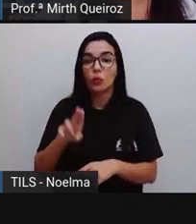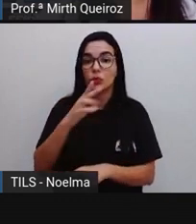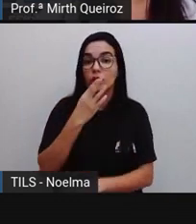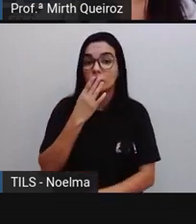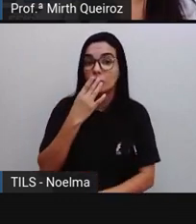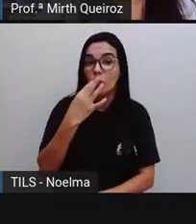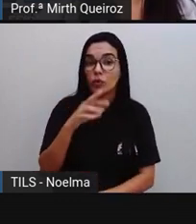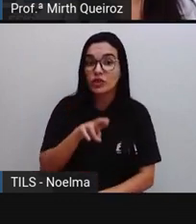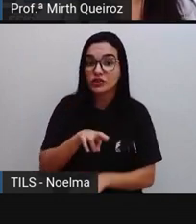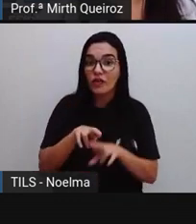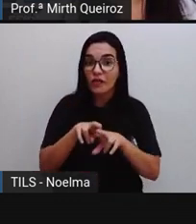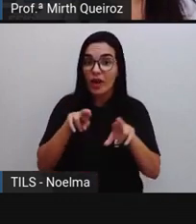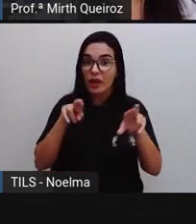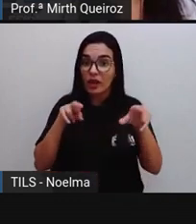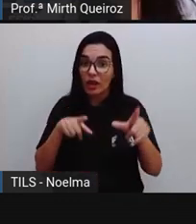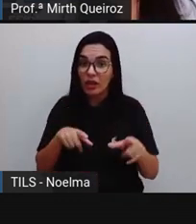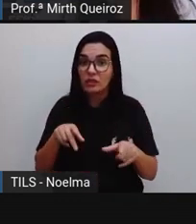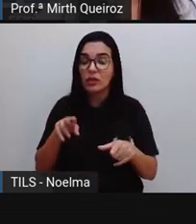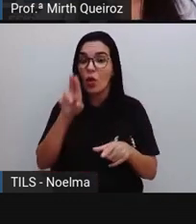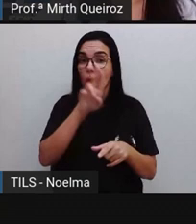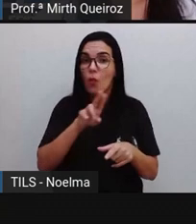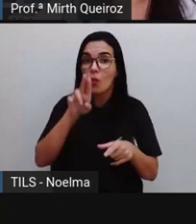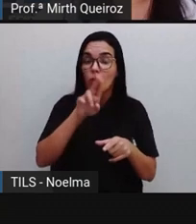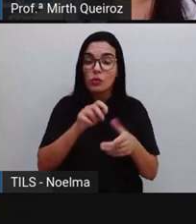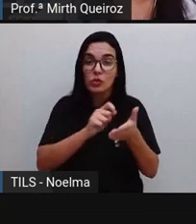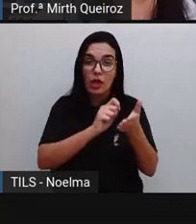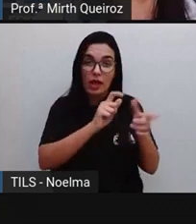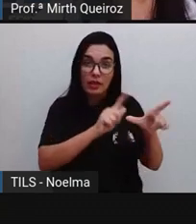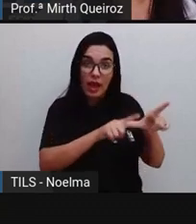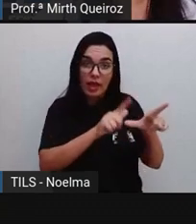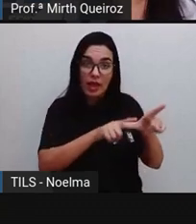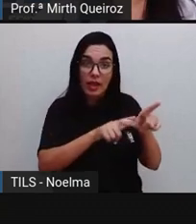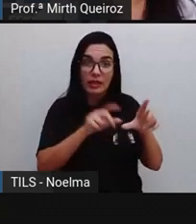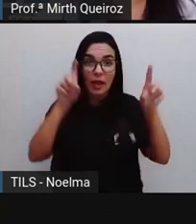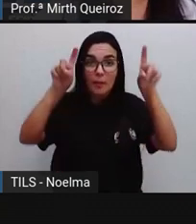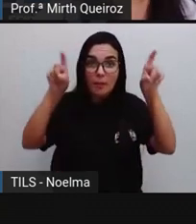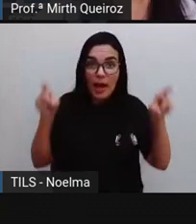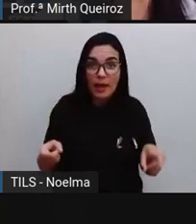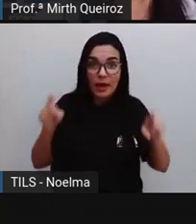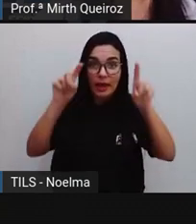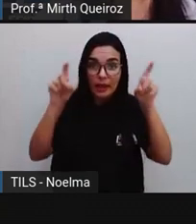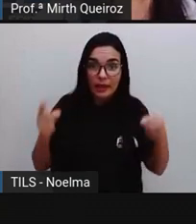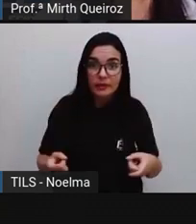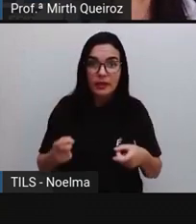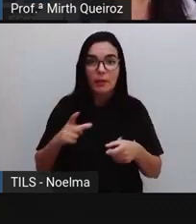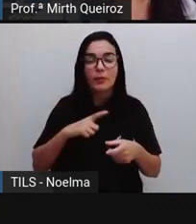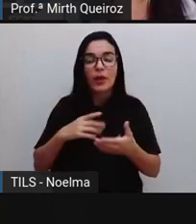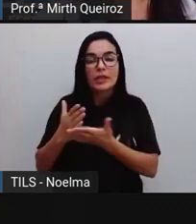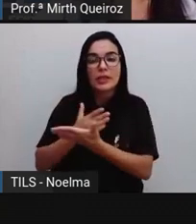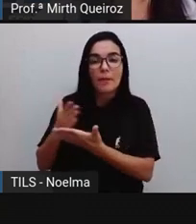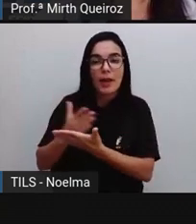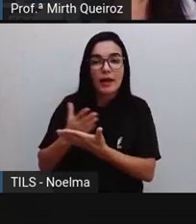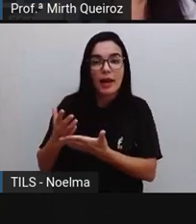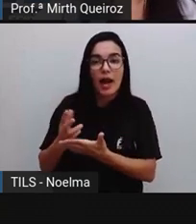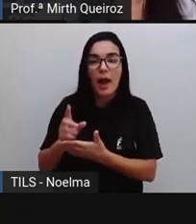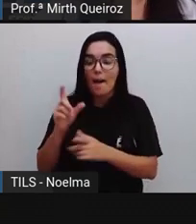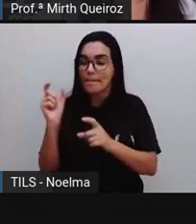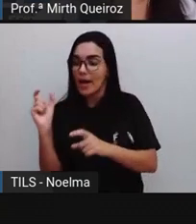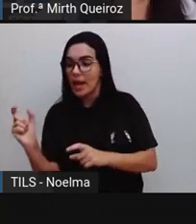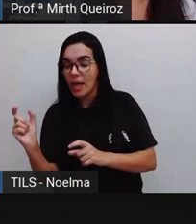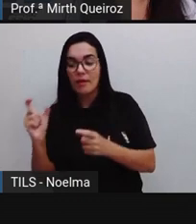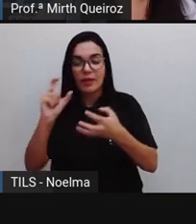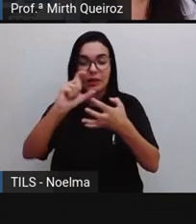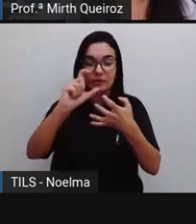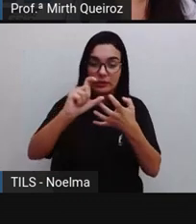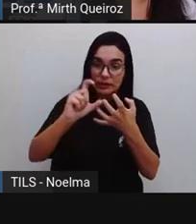de cores diferentes, uso de recurso gráfico como parêntese para separar o verbete